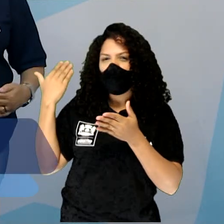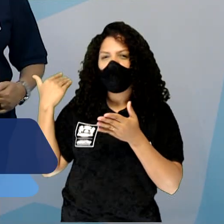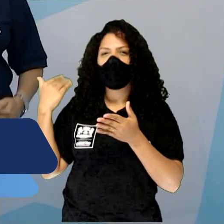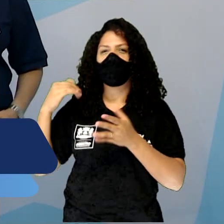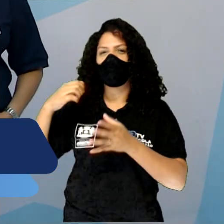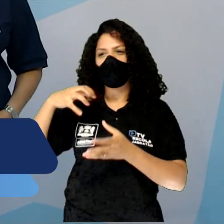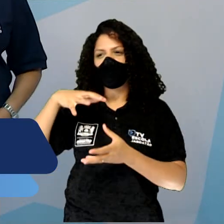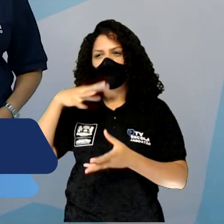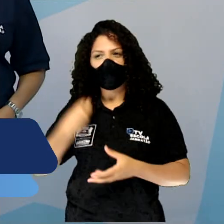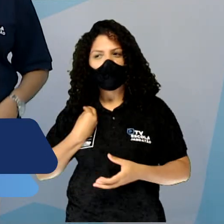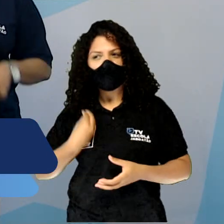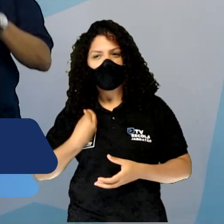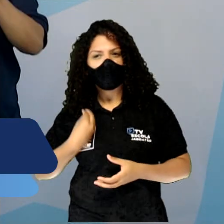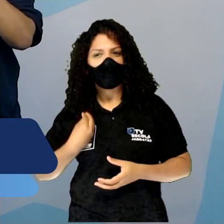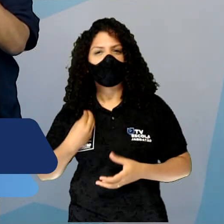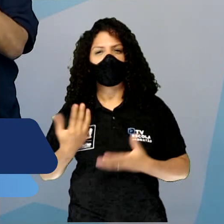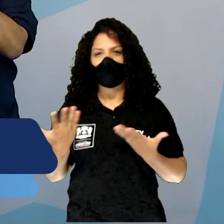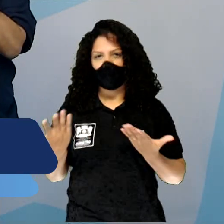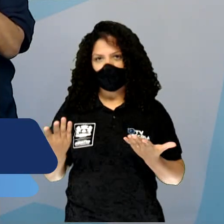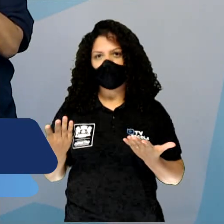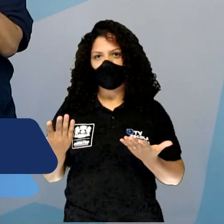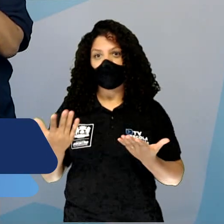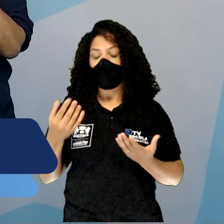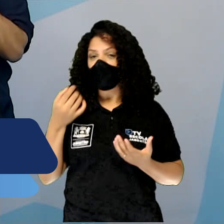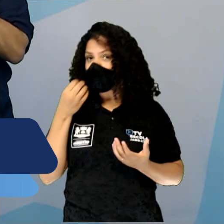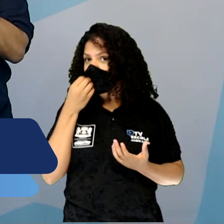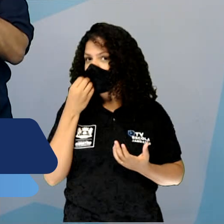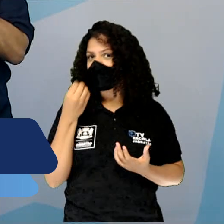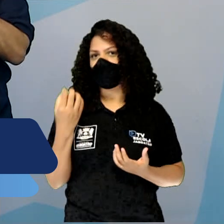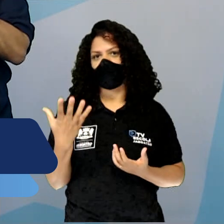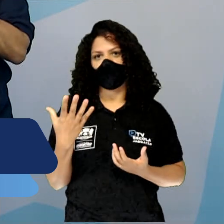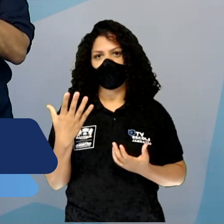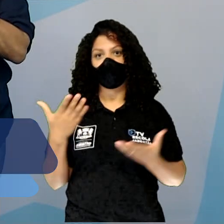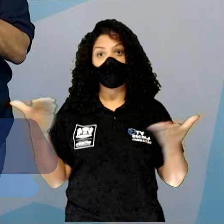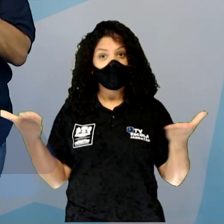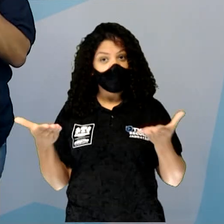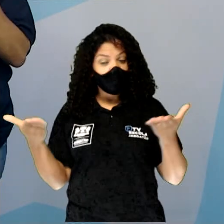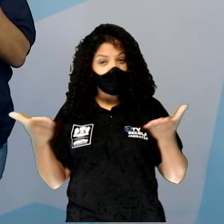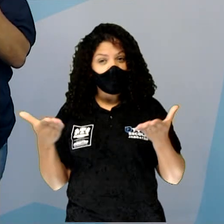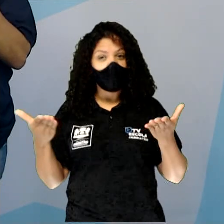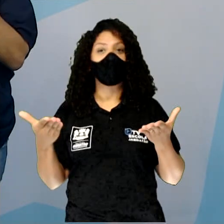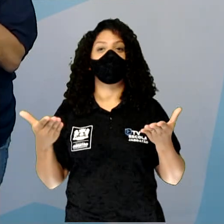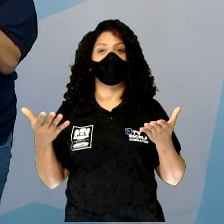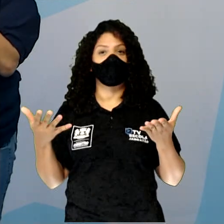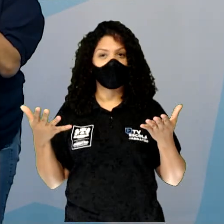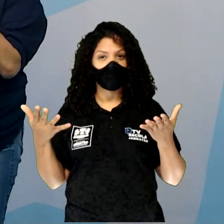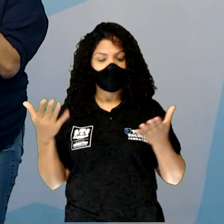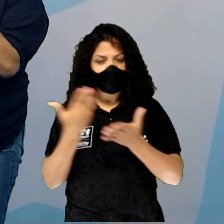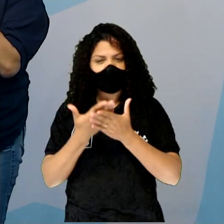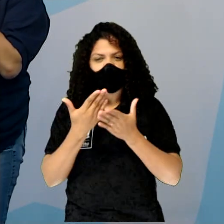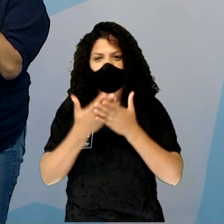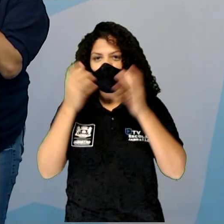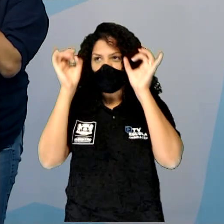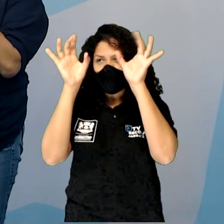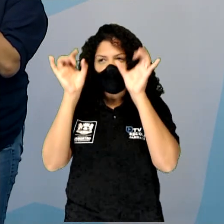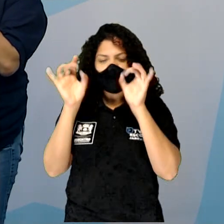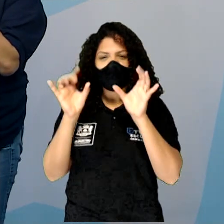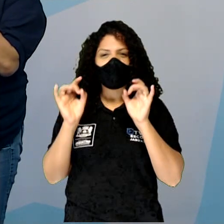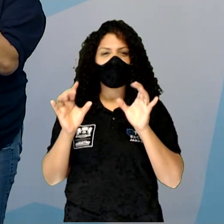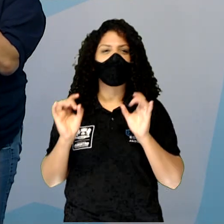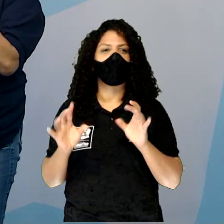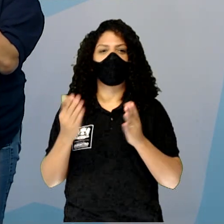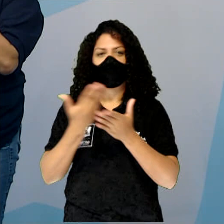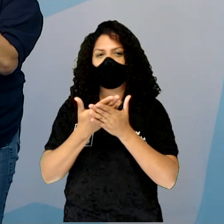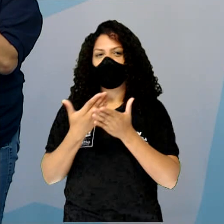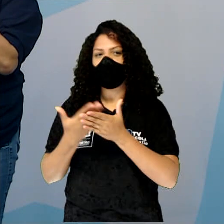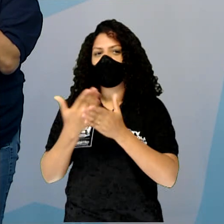lutavam. É muito massa. E hoje, melhor ainda, nossa aula é super especial, porque nós vamos estudar o processo de independência